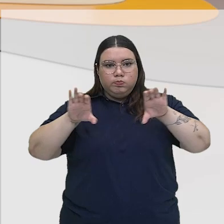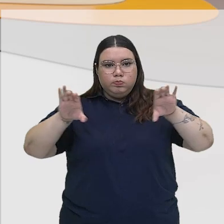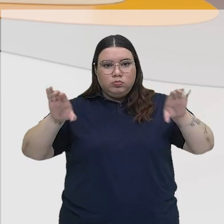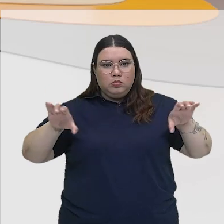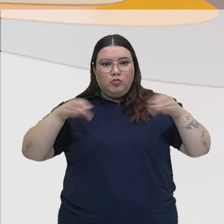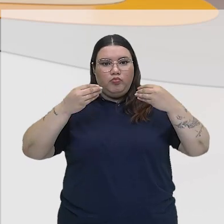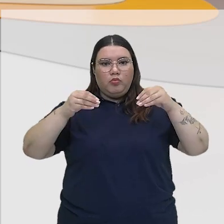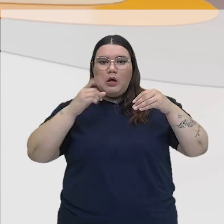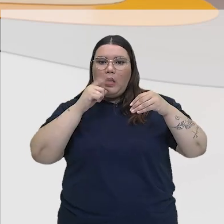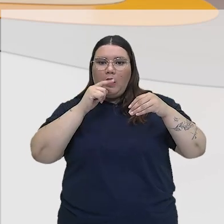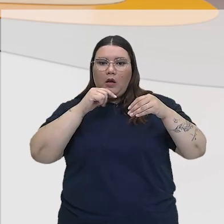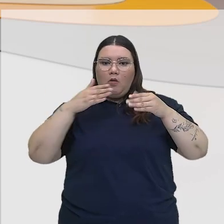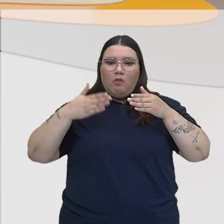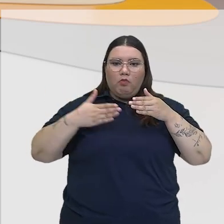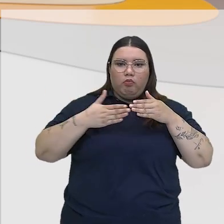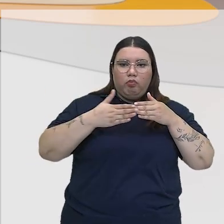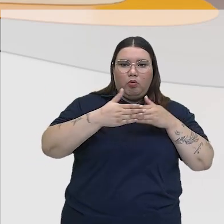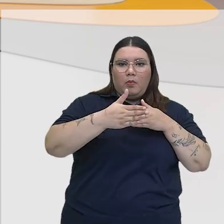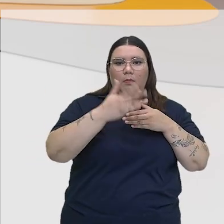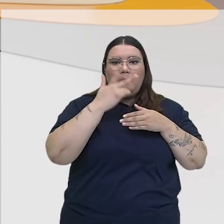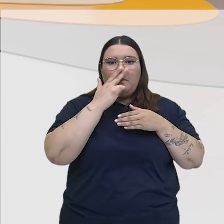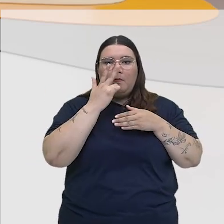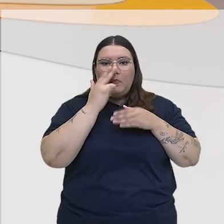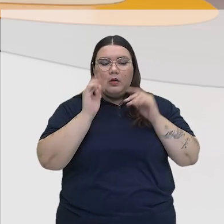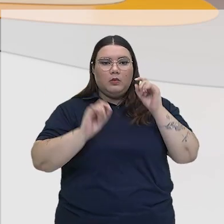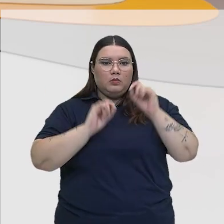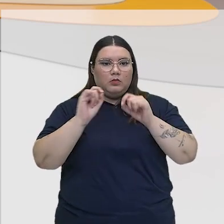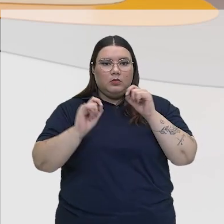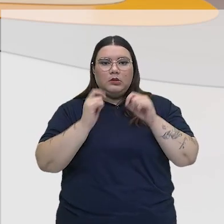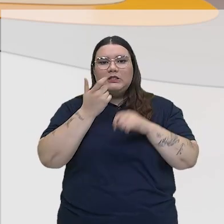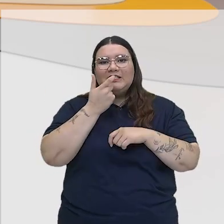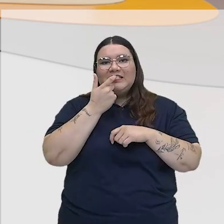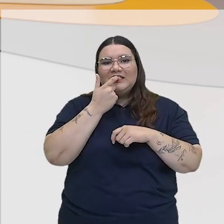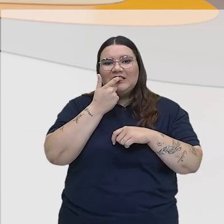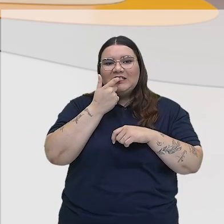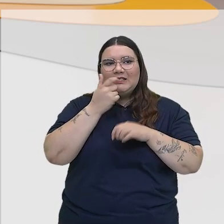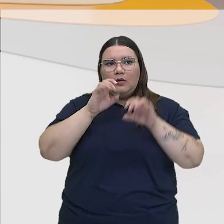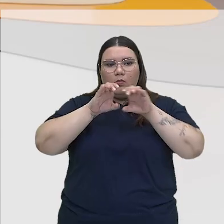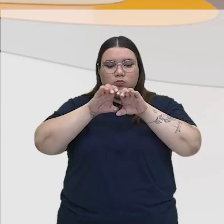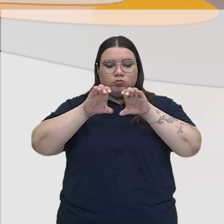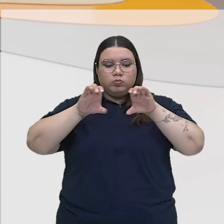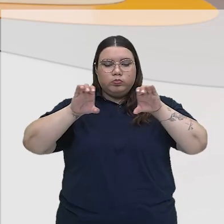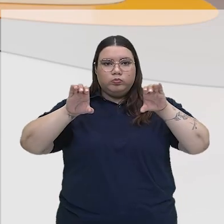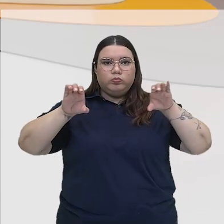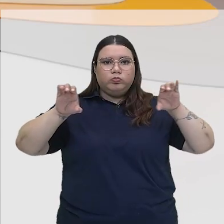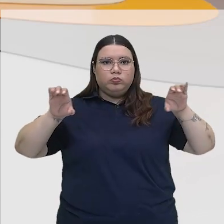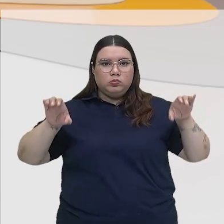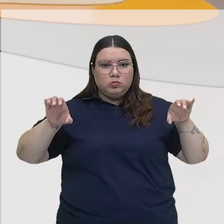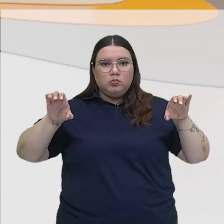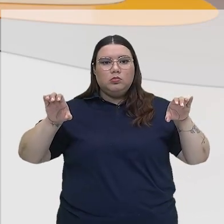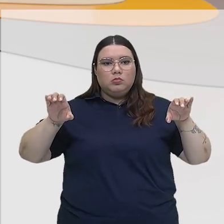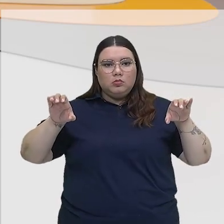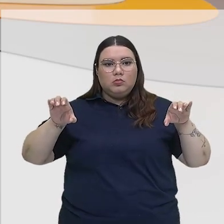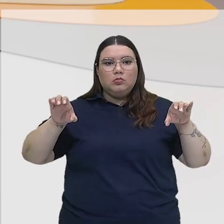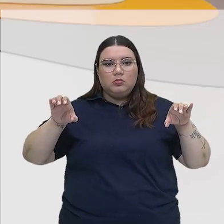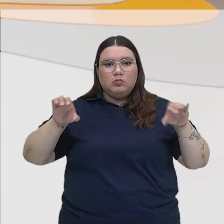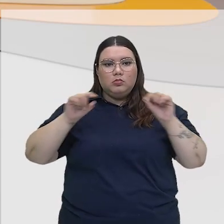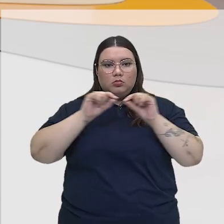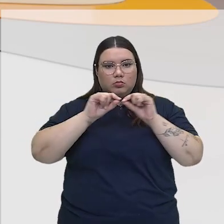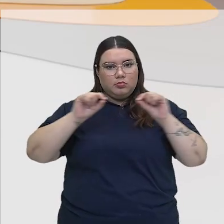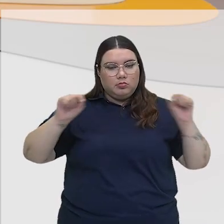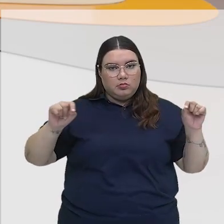A água passa por aqui por dentro, é como se fosse um saco, uma lona que é esticada de uma ponta a outra pela linha